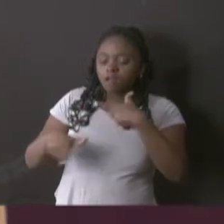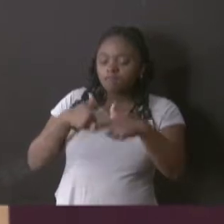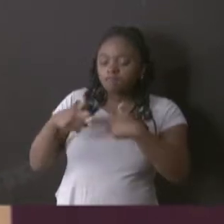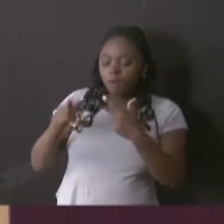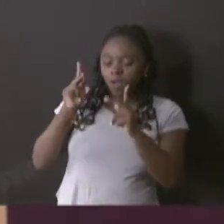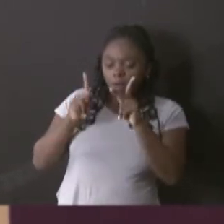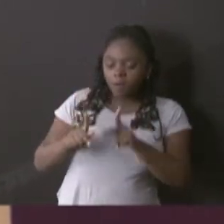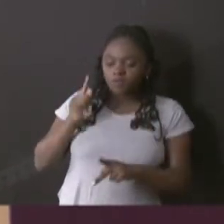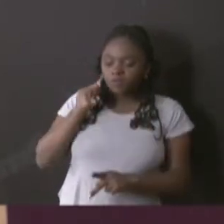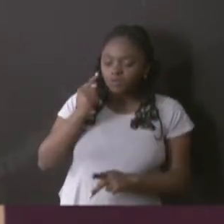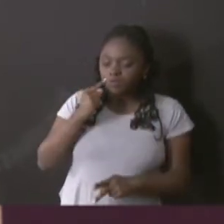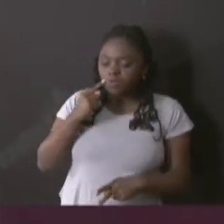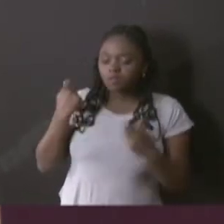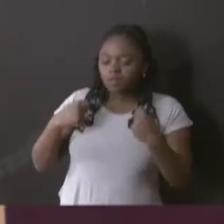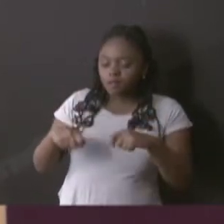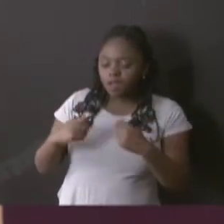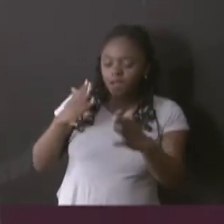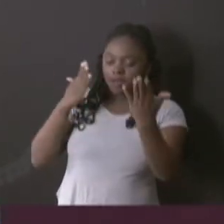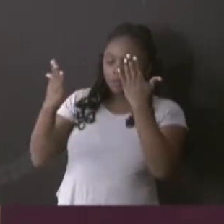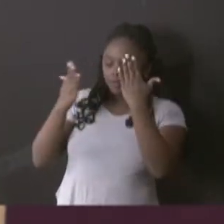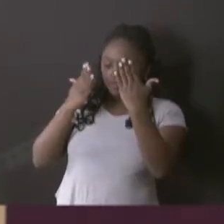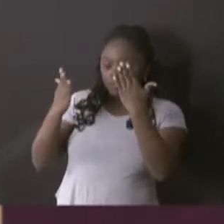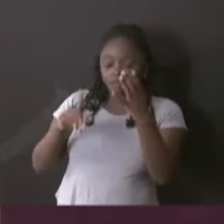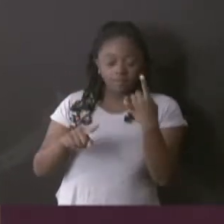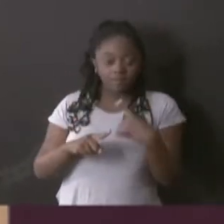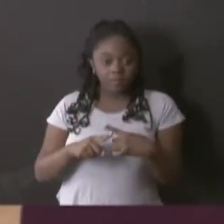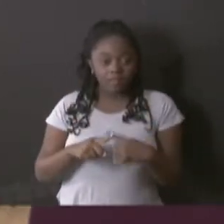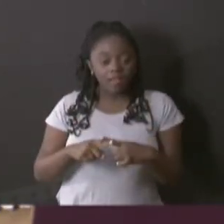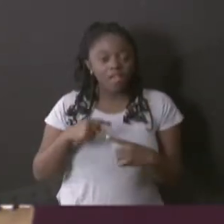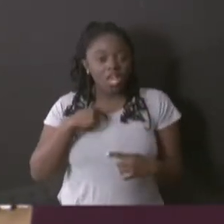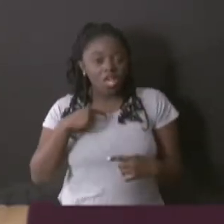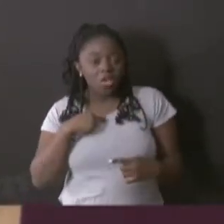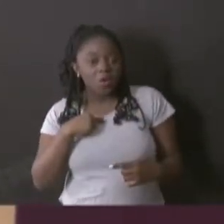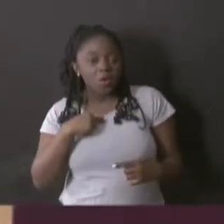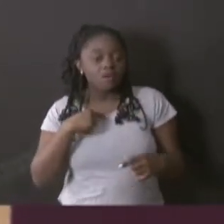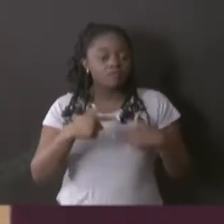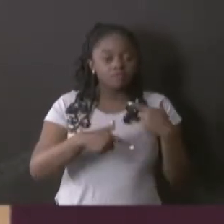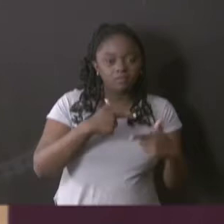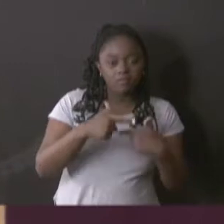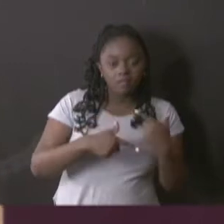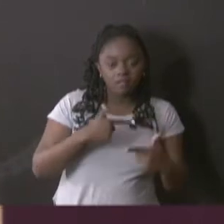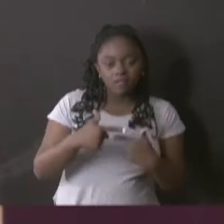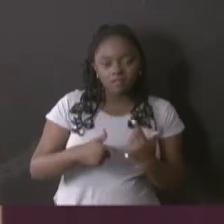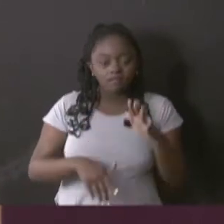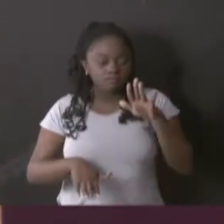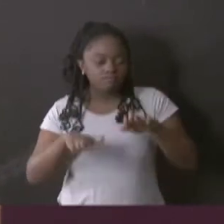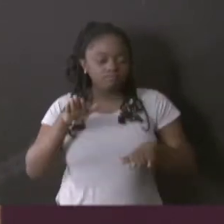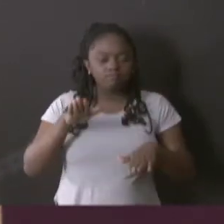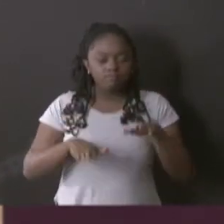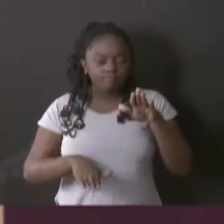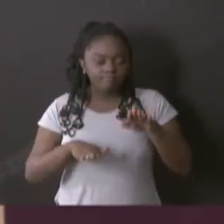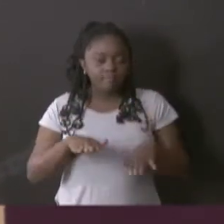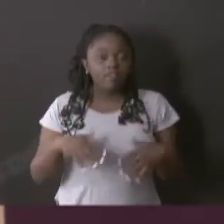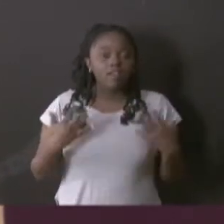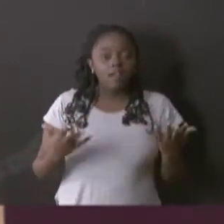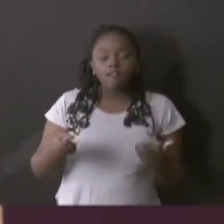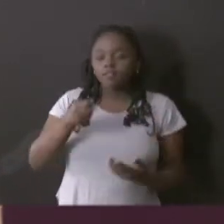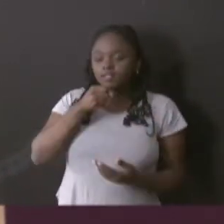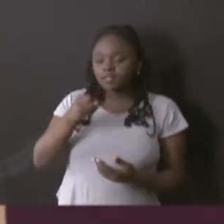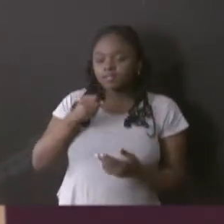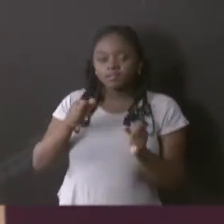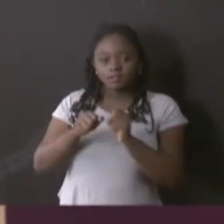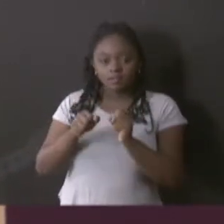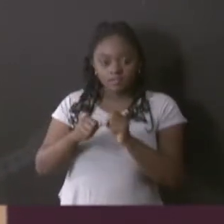que está precisando de psicóloga, porque eu fazia um trabalho ou outro esporádico. E aí, então, fiz a entrevista e tal, estou lá